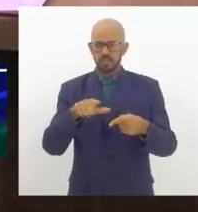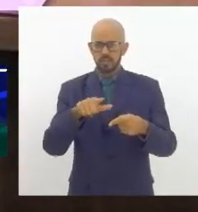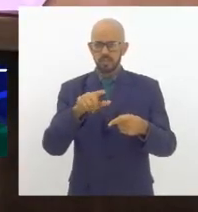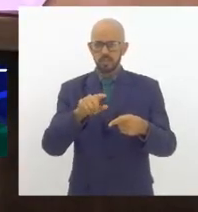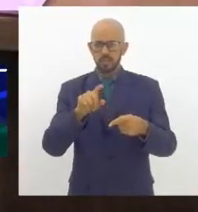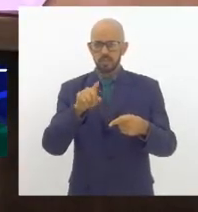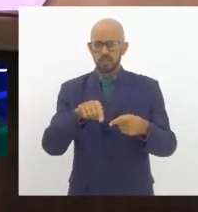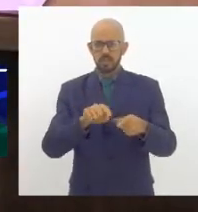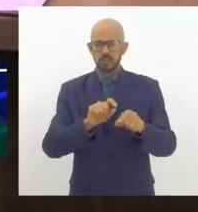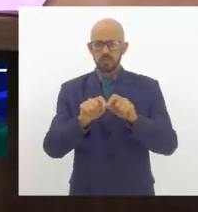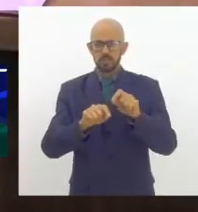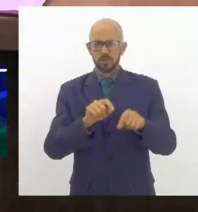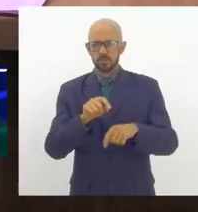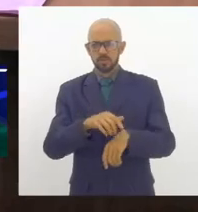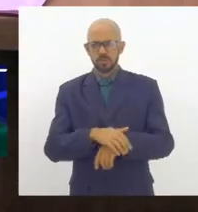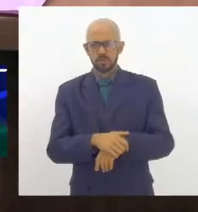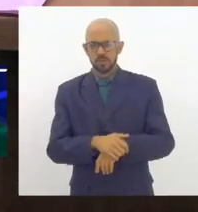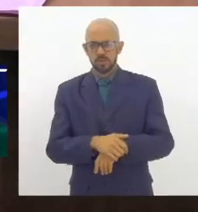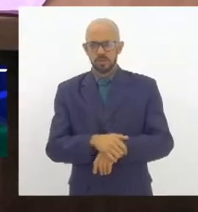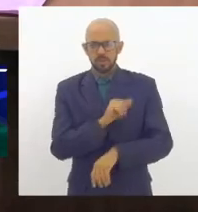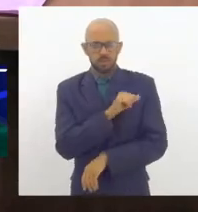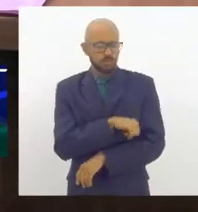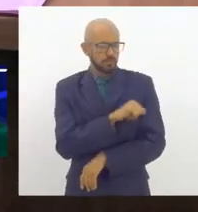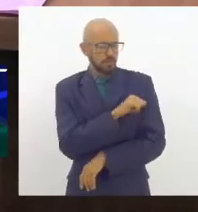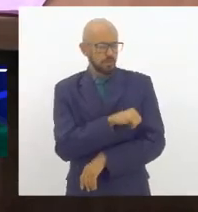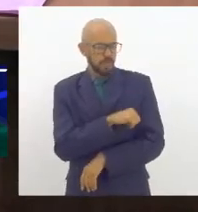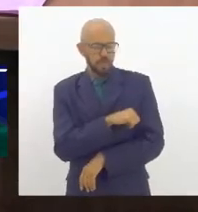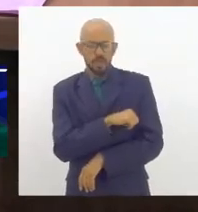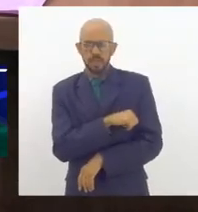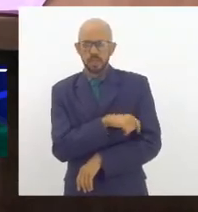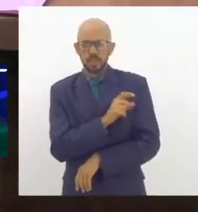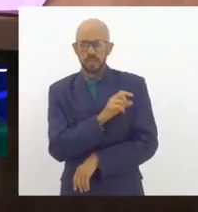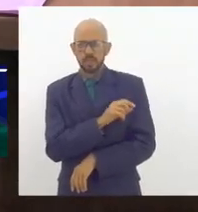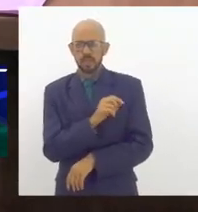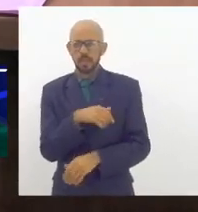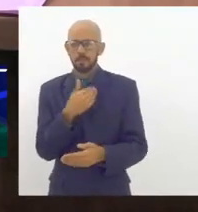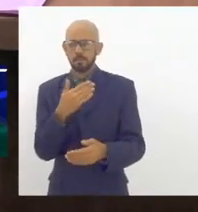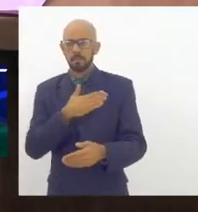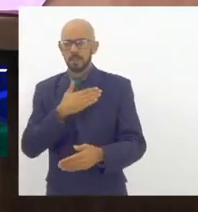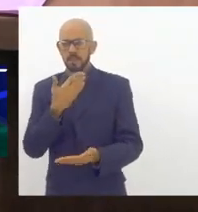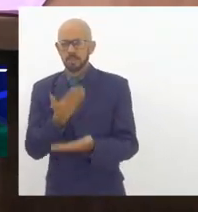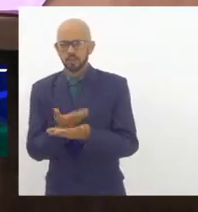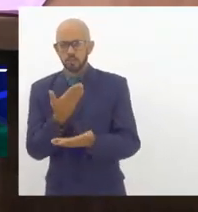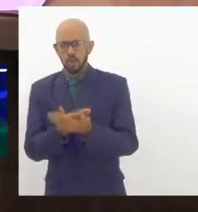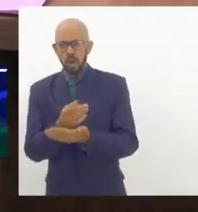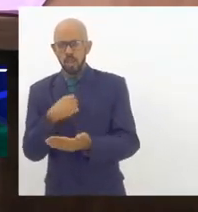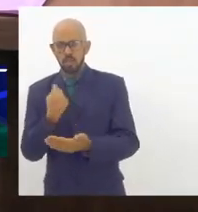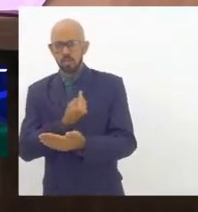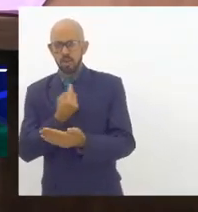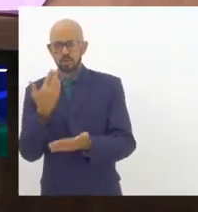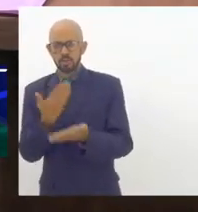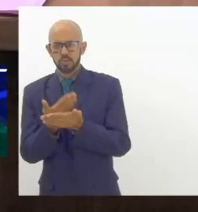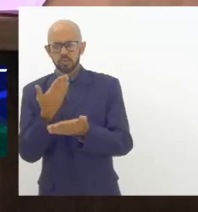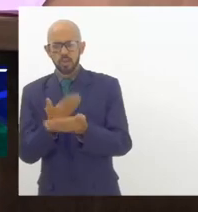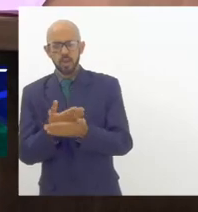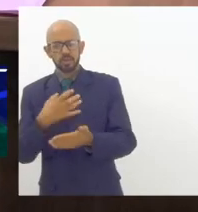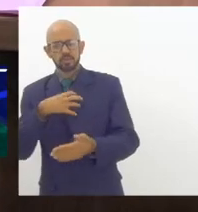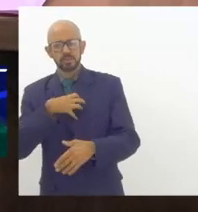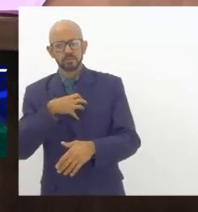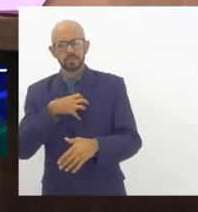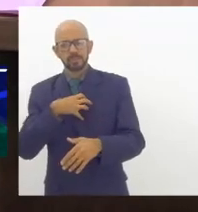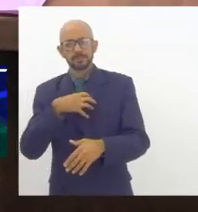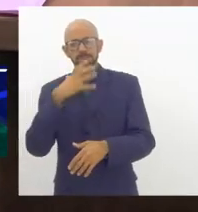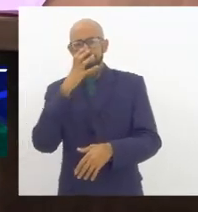projeto Deputado Ferreira Rejane nossos pares aqui presente o minha escola nossa escola é o senso de pertencimento